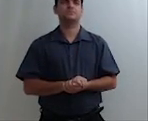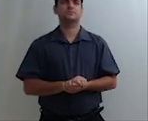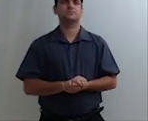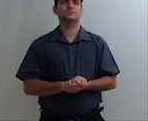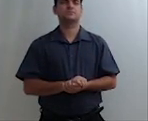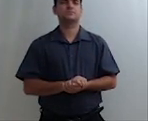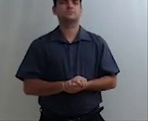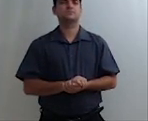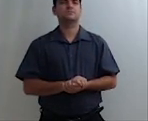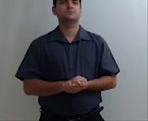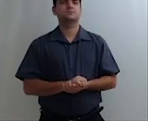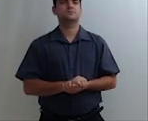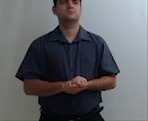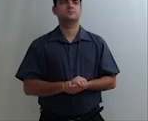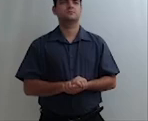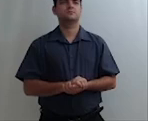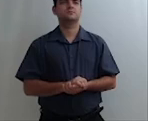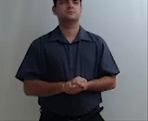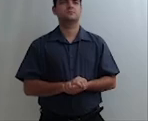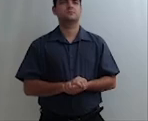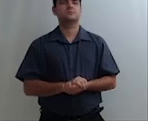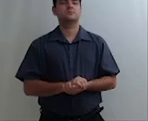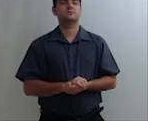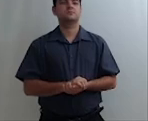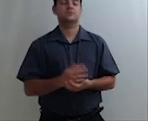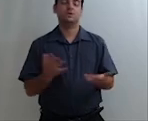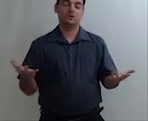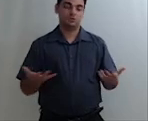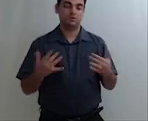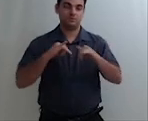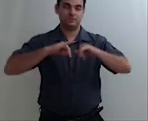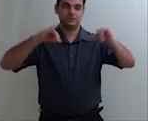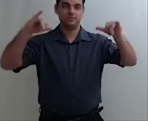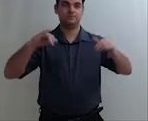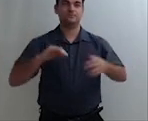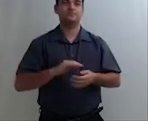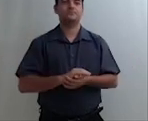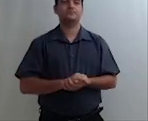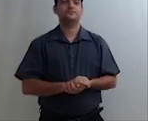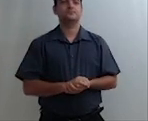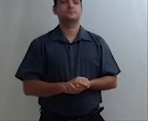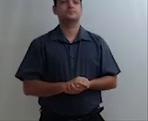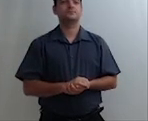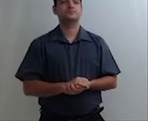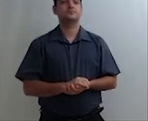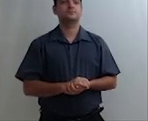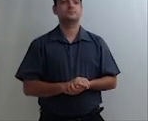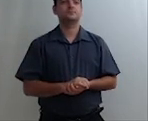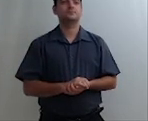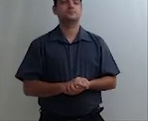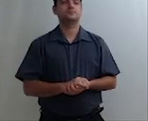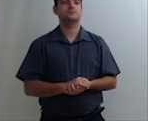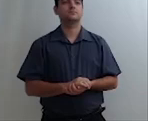relator então o resultado fica